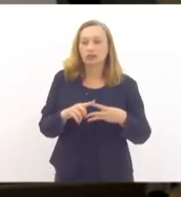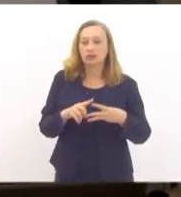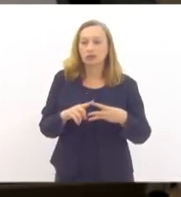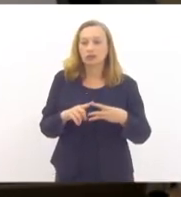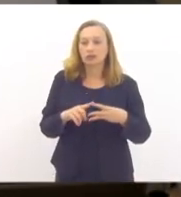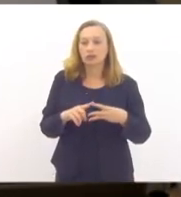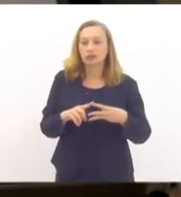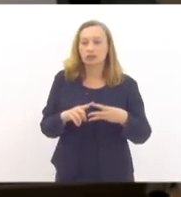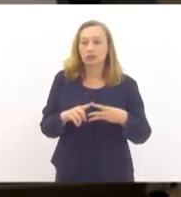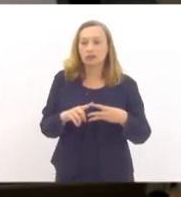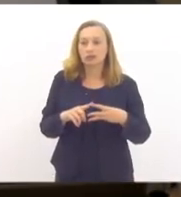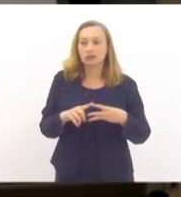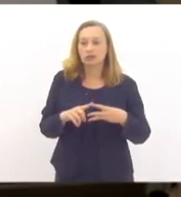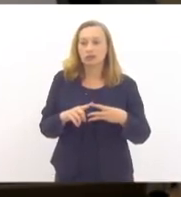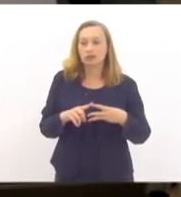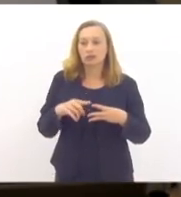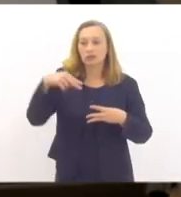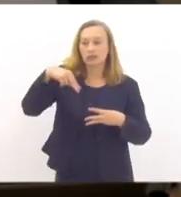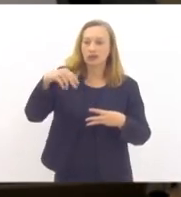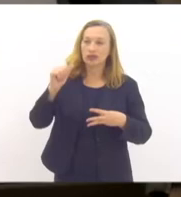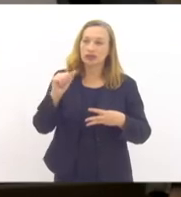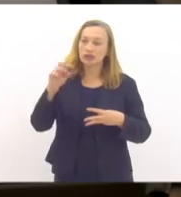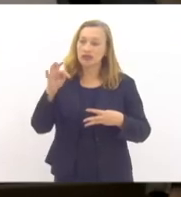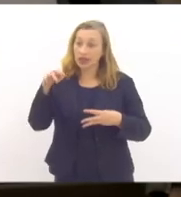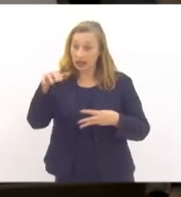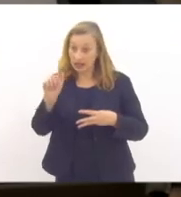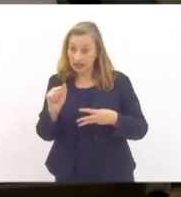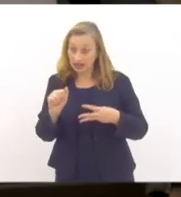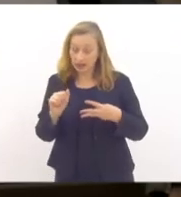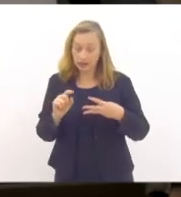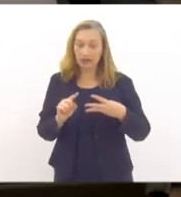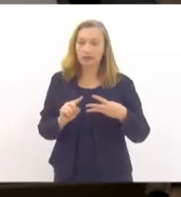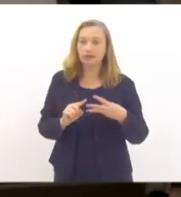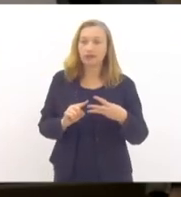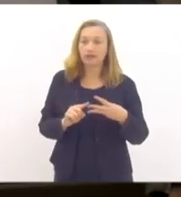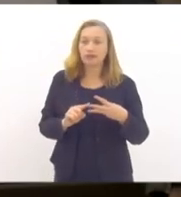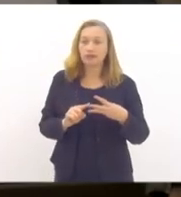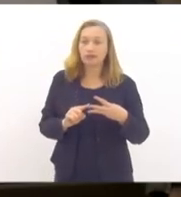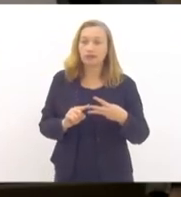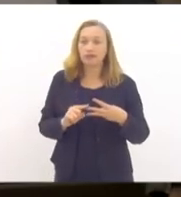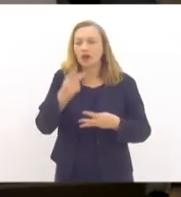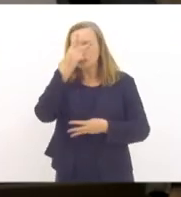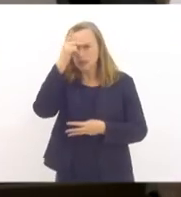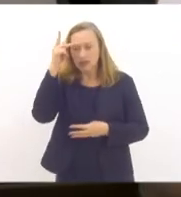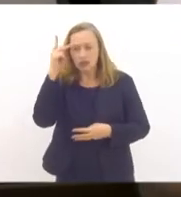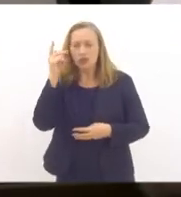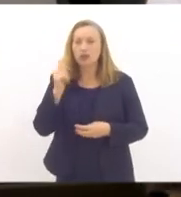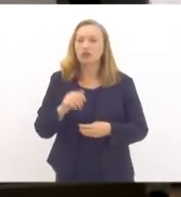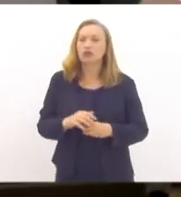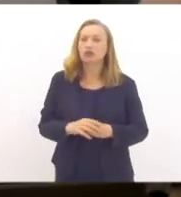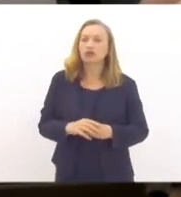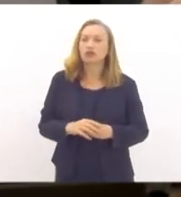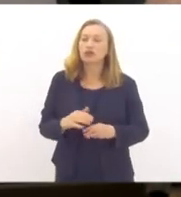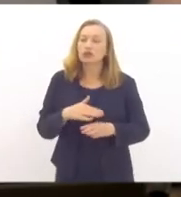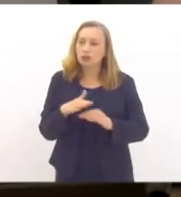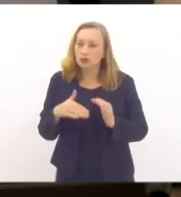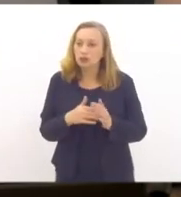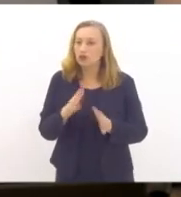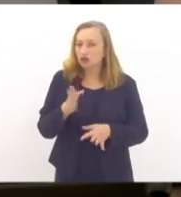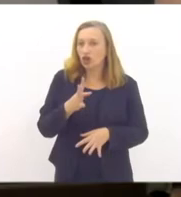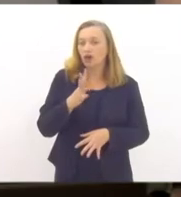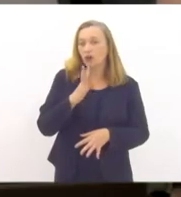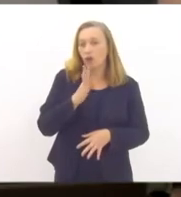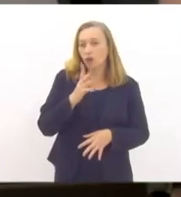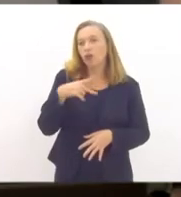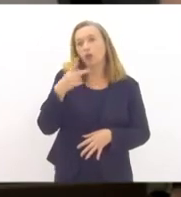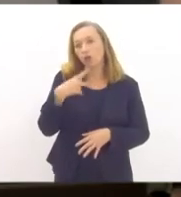da Natália Damásio, que é uma pessoa que todo mundo aí já